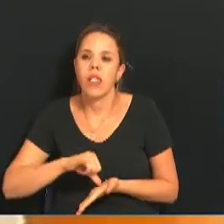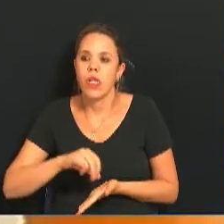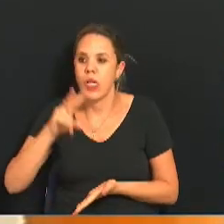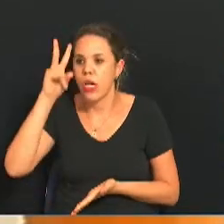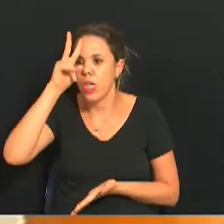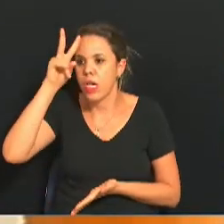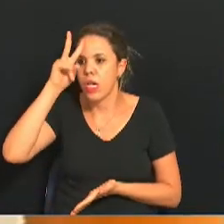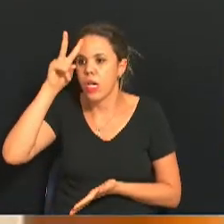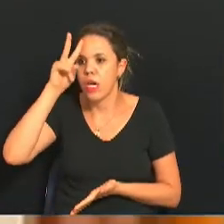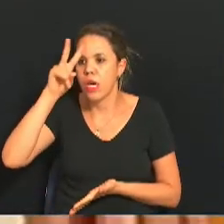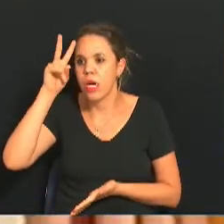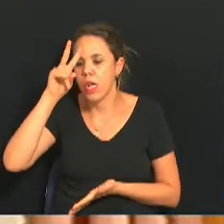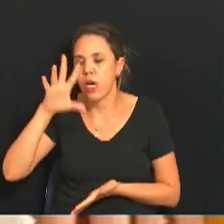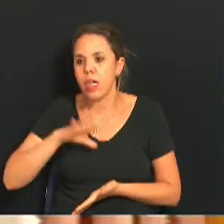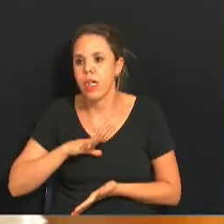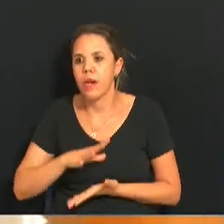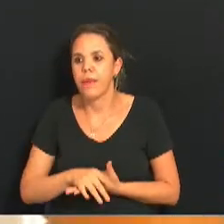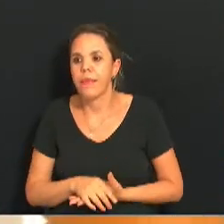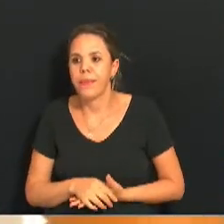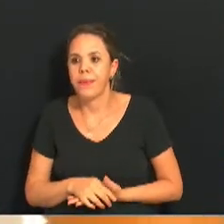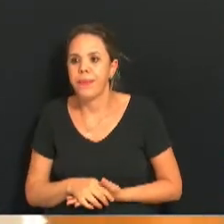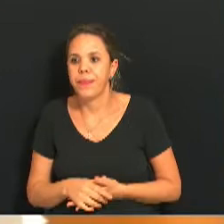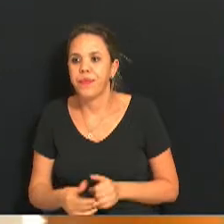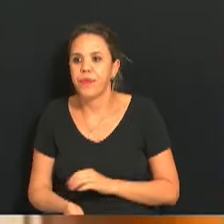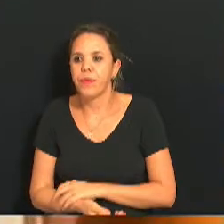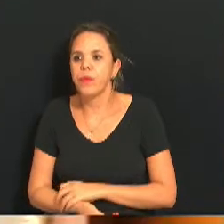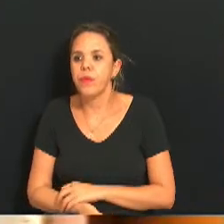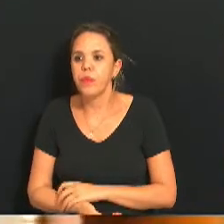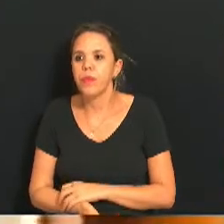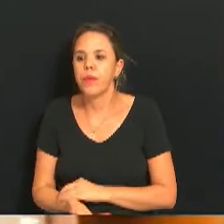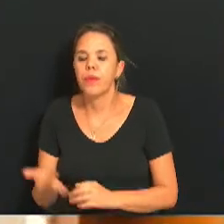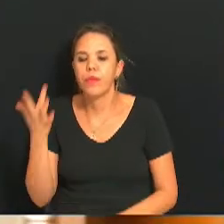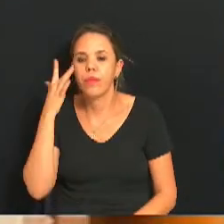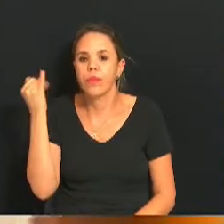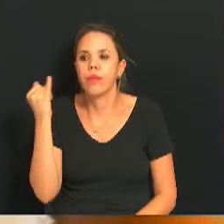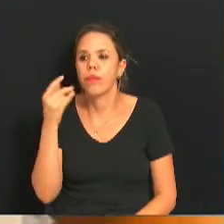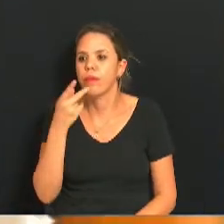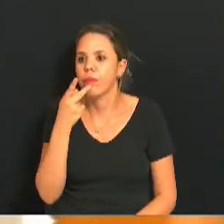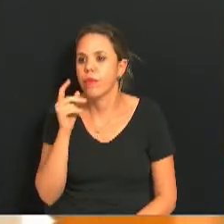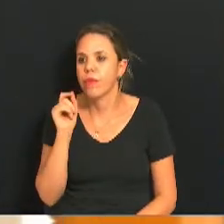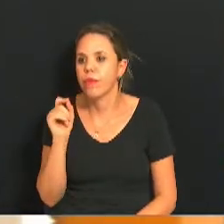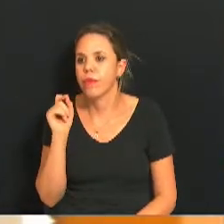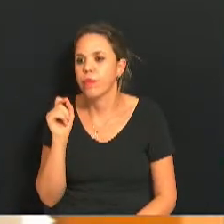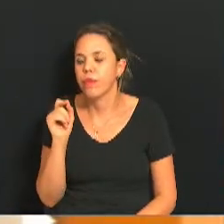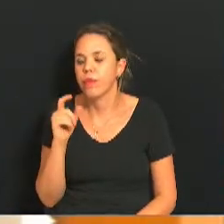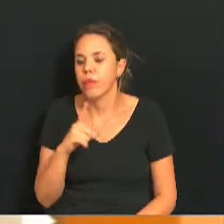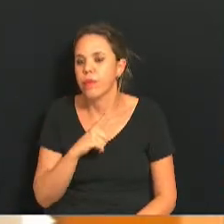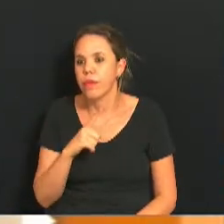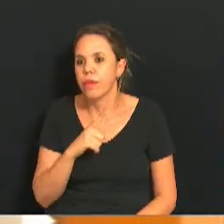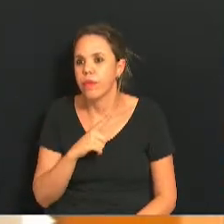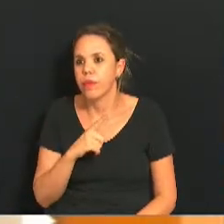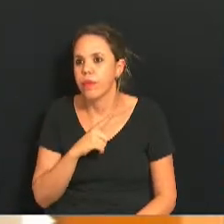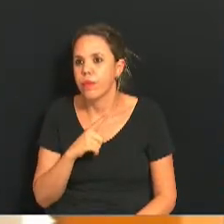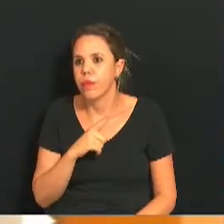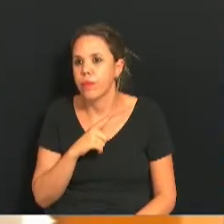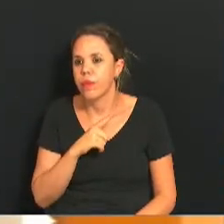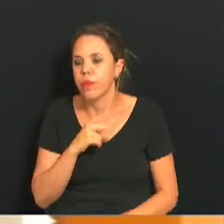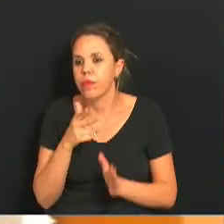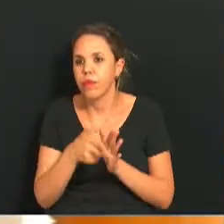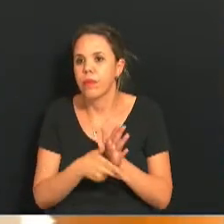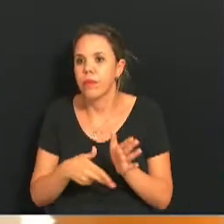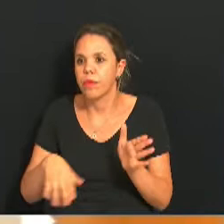da nossa cidade e uma coisa que eu acho importante de ser gente é assim nós temos uma previsão do trem intercidades